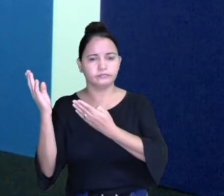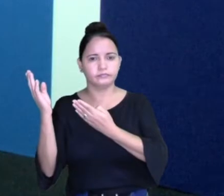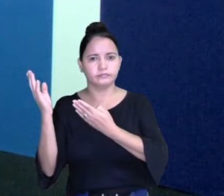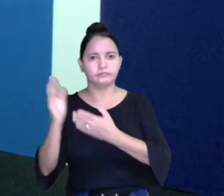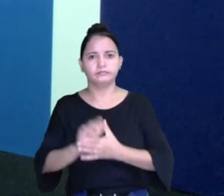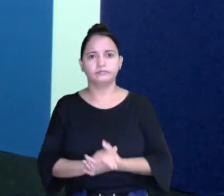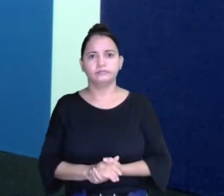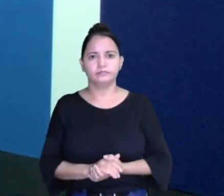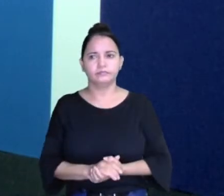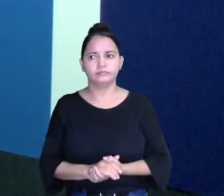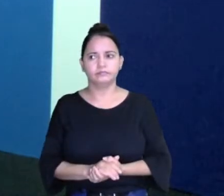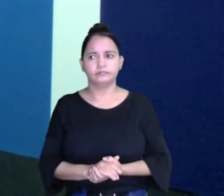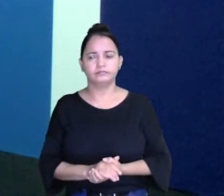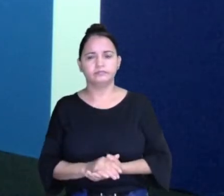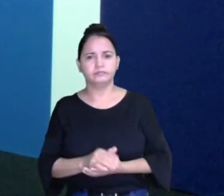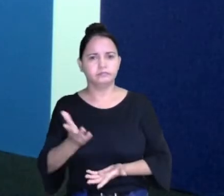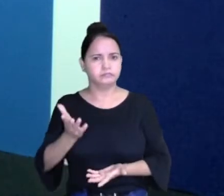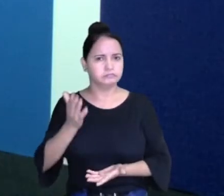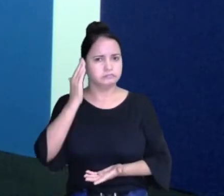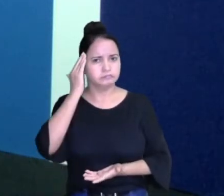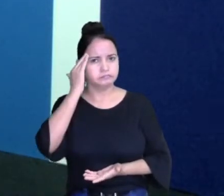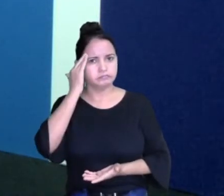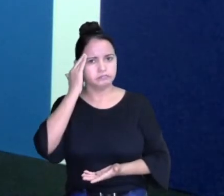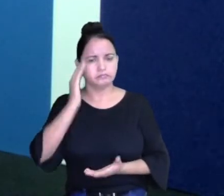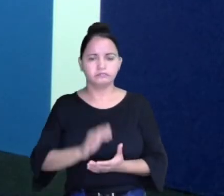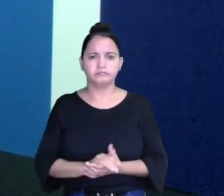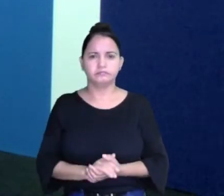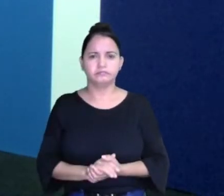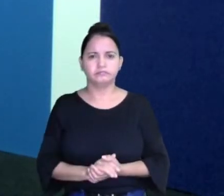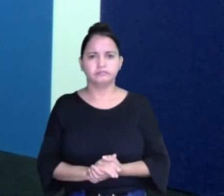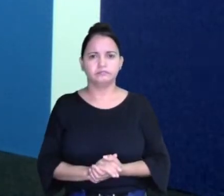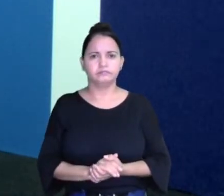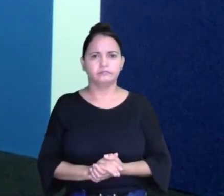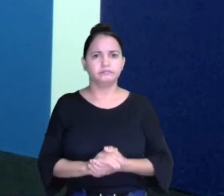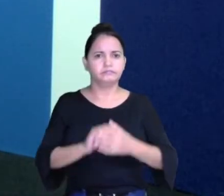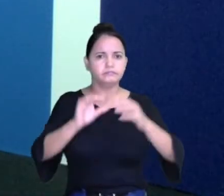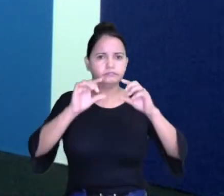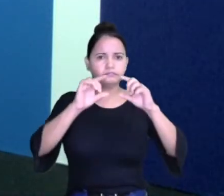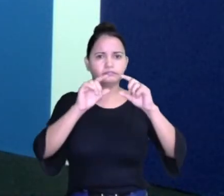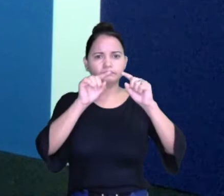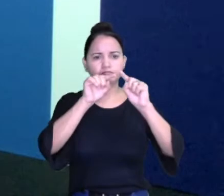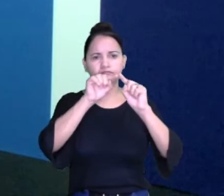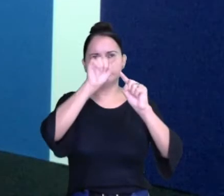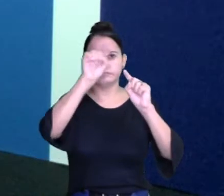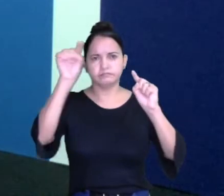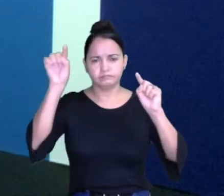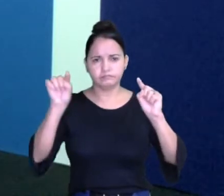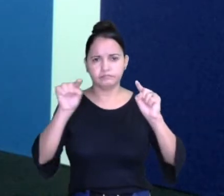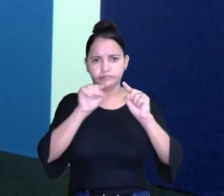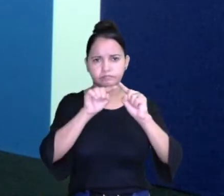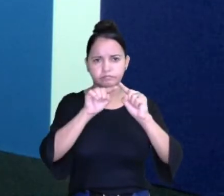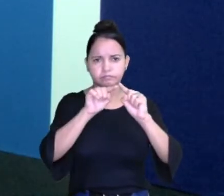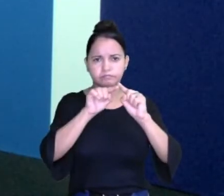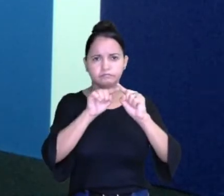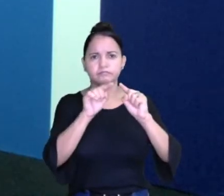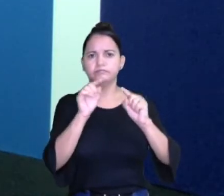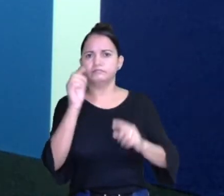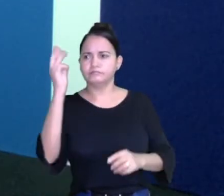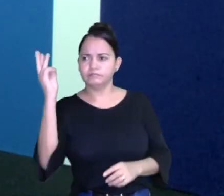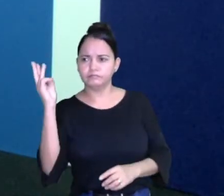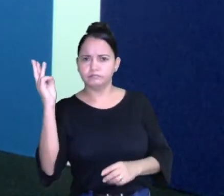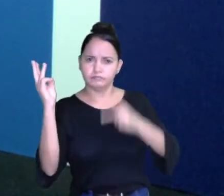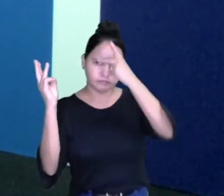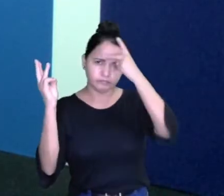vamos supor que a minha barrinha tivesse aqui só esses 3 pedaços de chocolate. Quanto cada um iria receber? Né? Entre